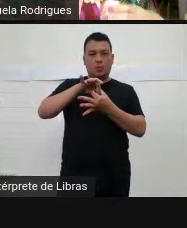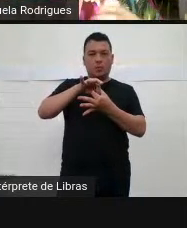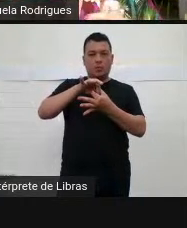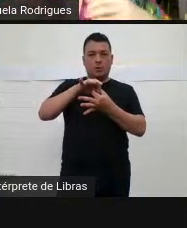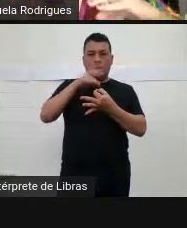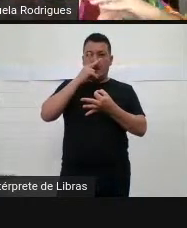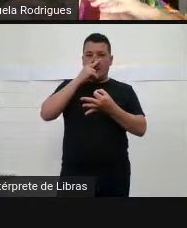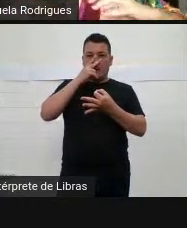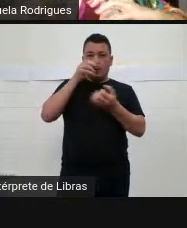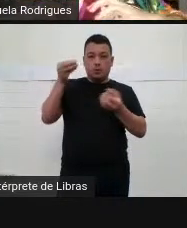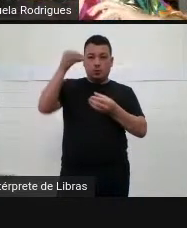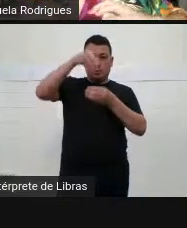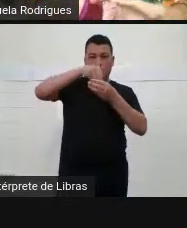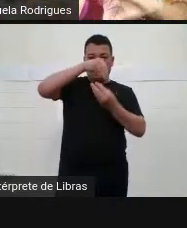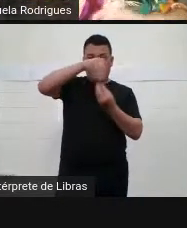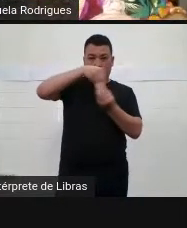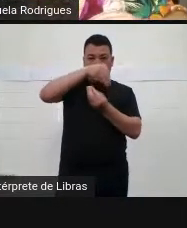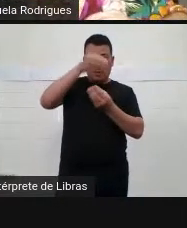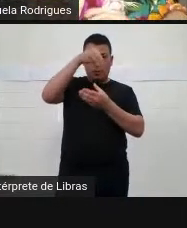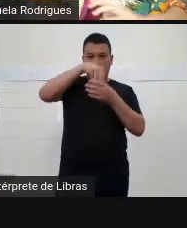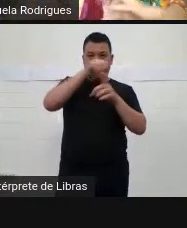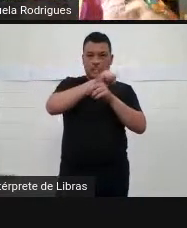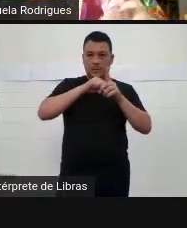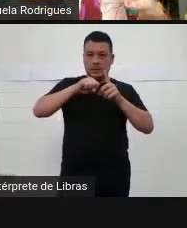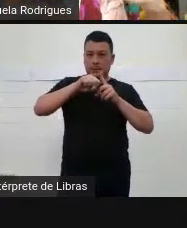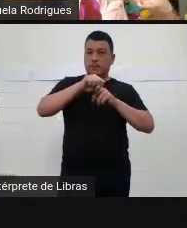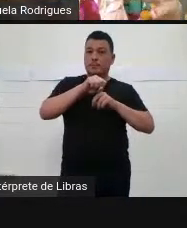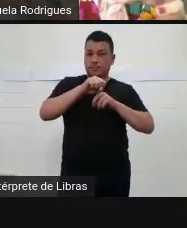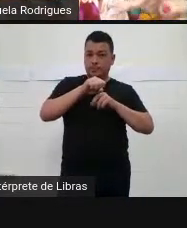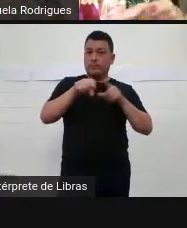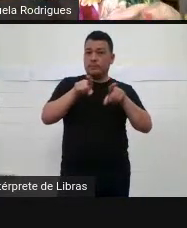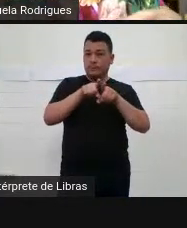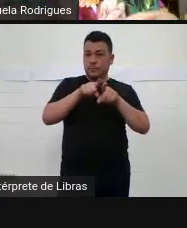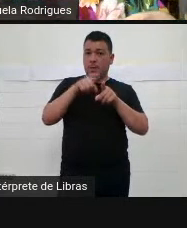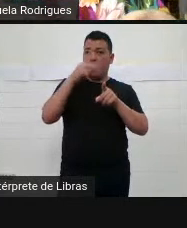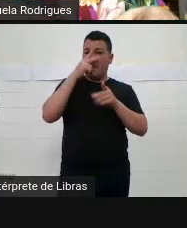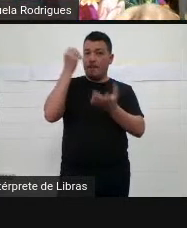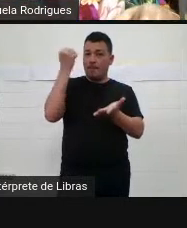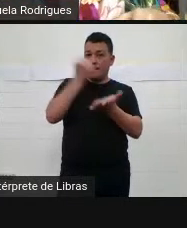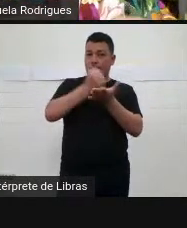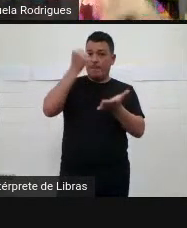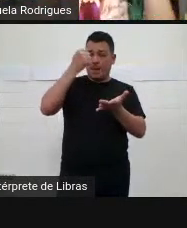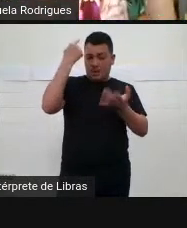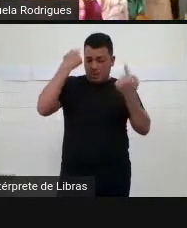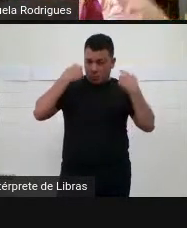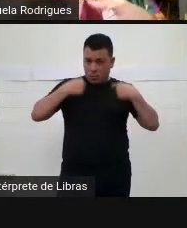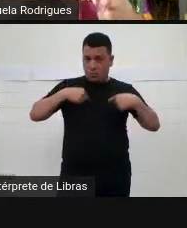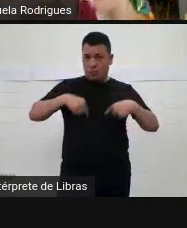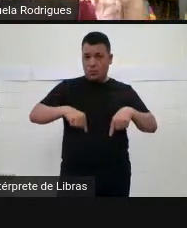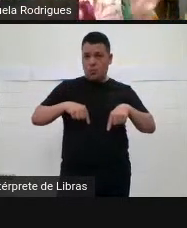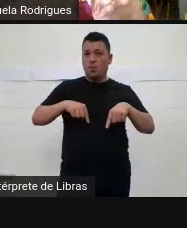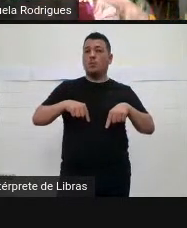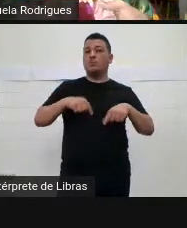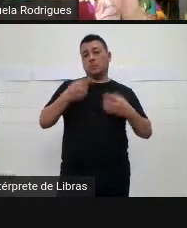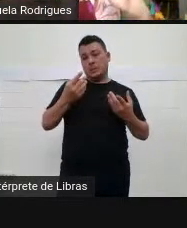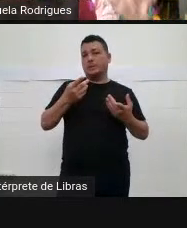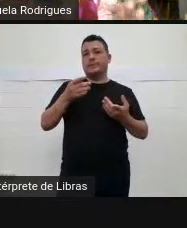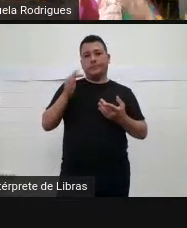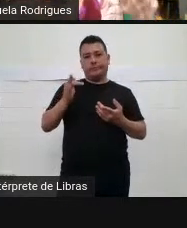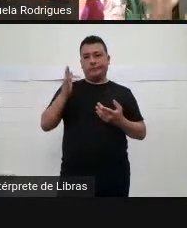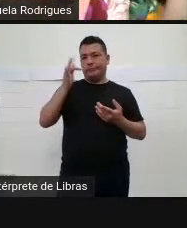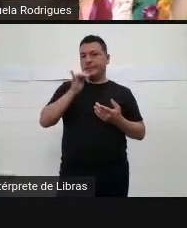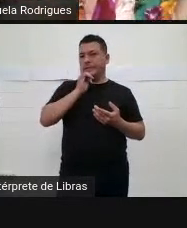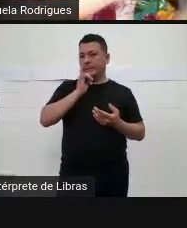tecido social não só gera marcas no corpo, né, e essas marcas, vamos pensar, por